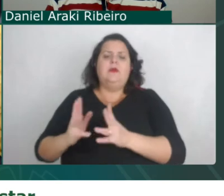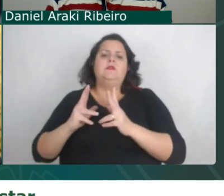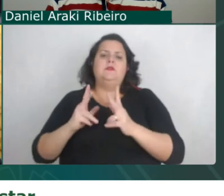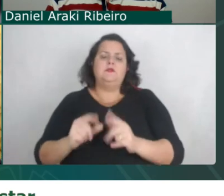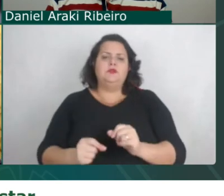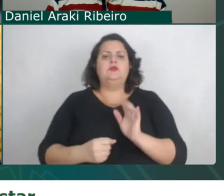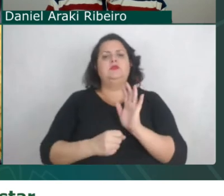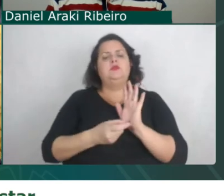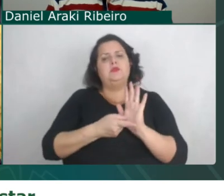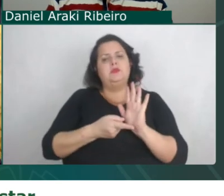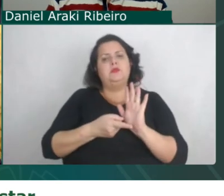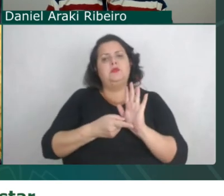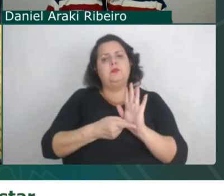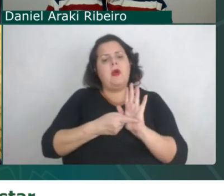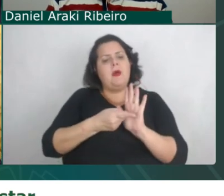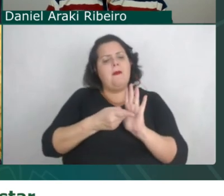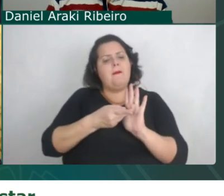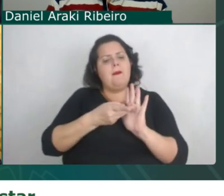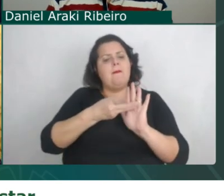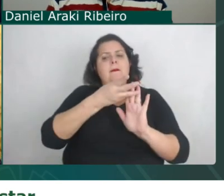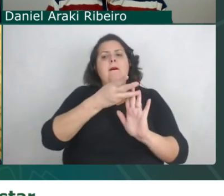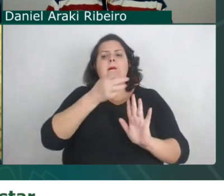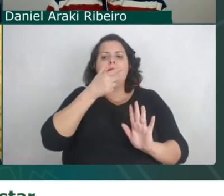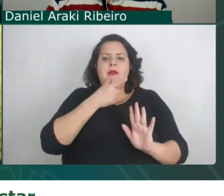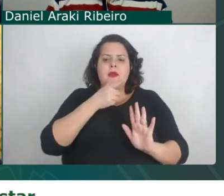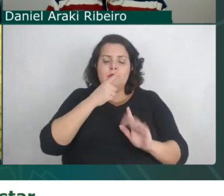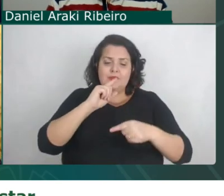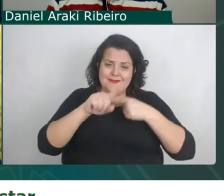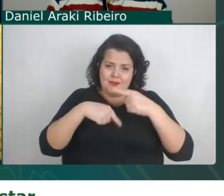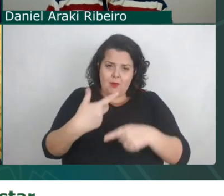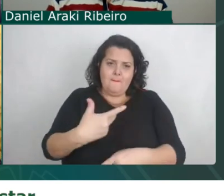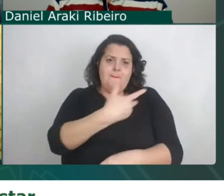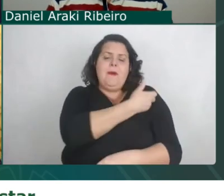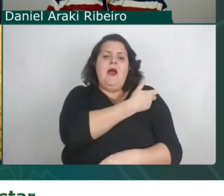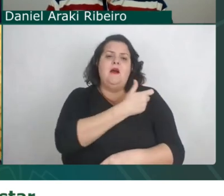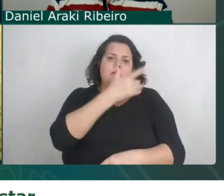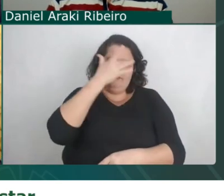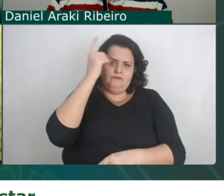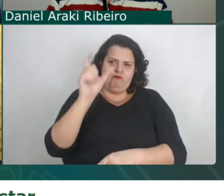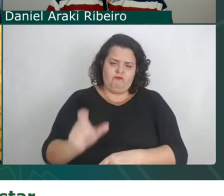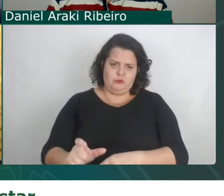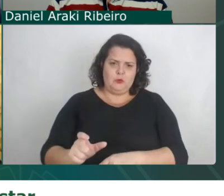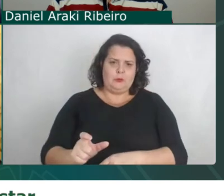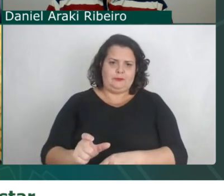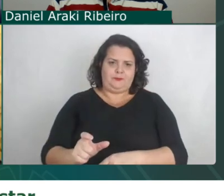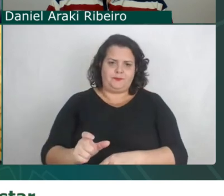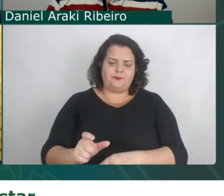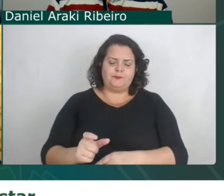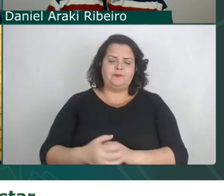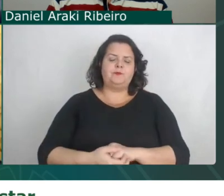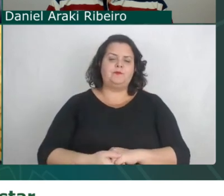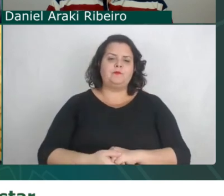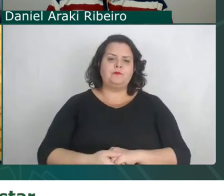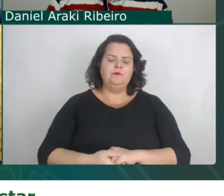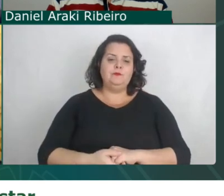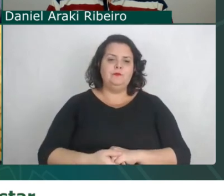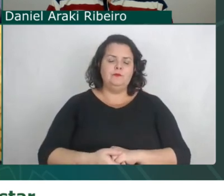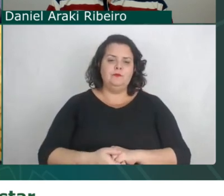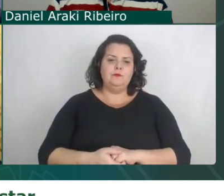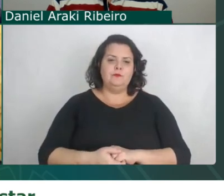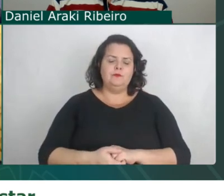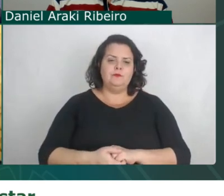fases que tem que ser vencidas para ser liberada na população e etapas equivalentes tem com os fármacos.